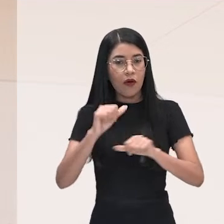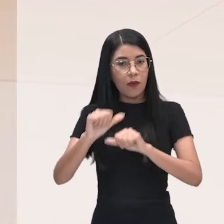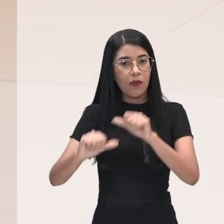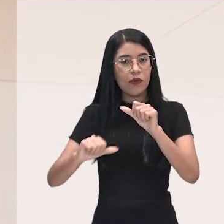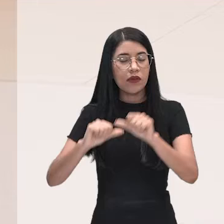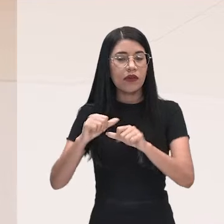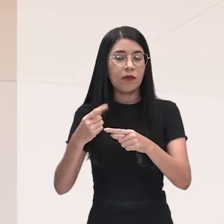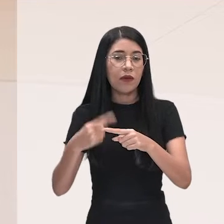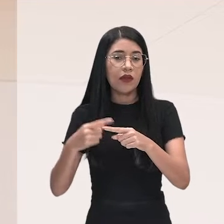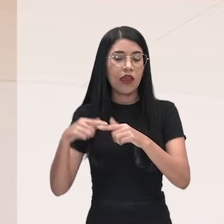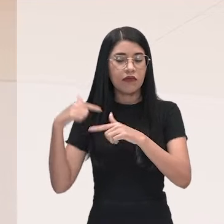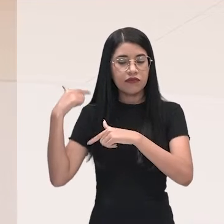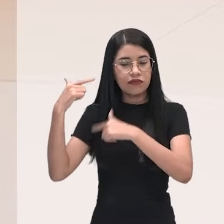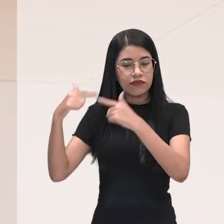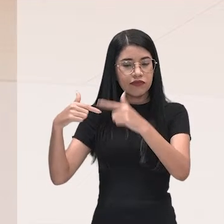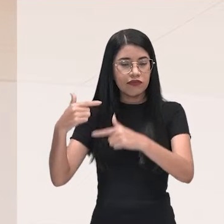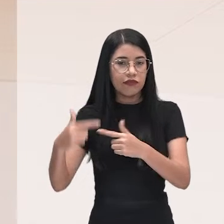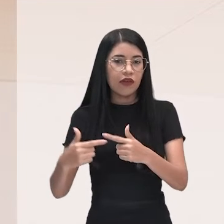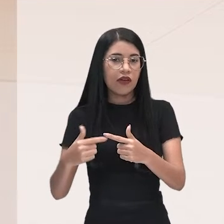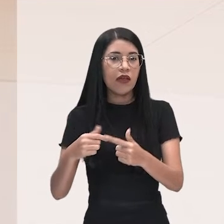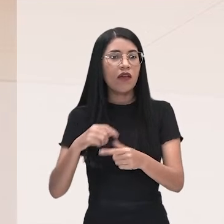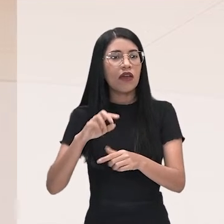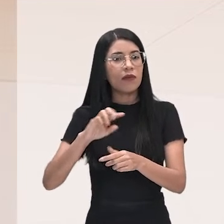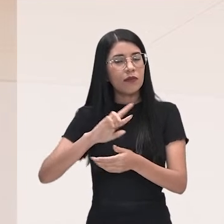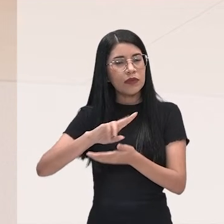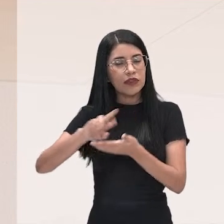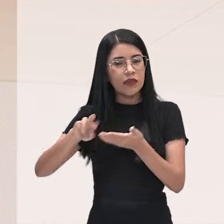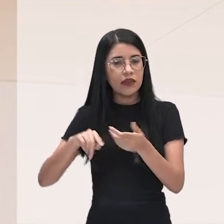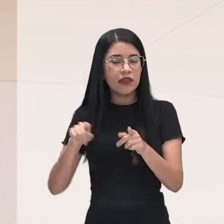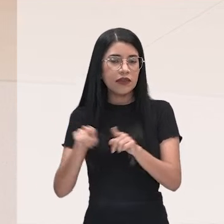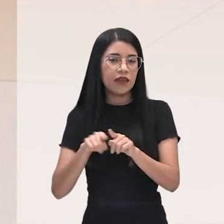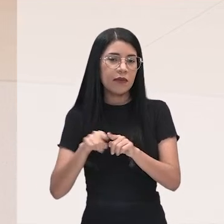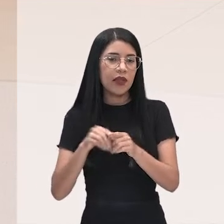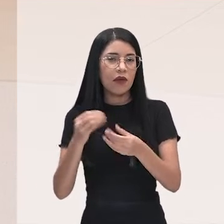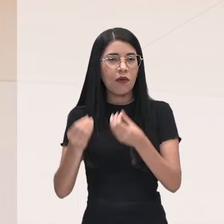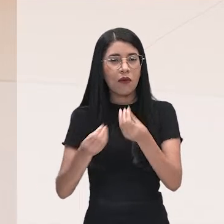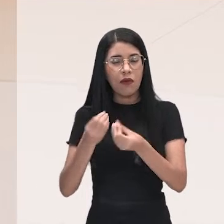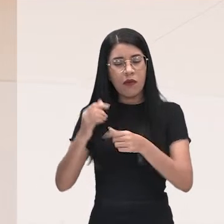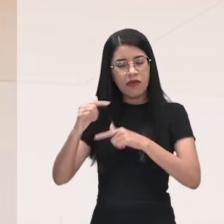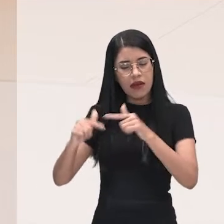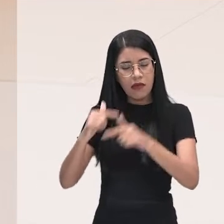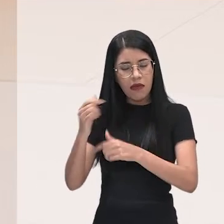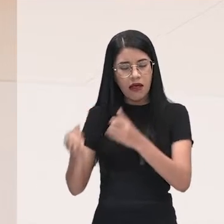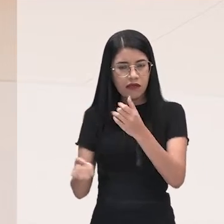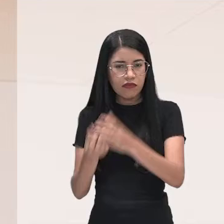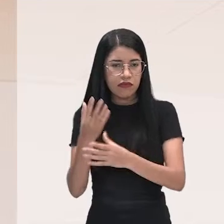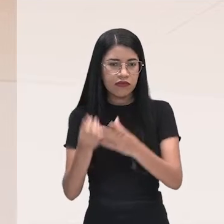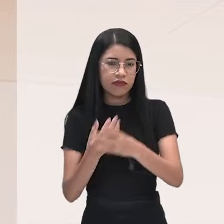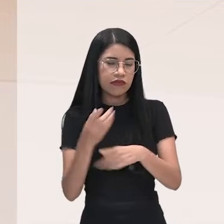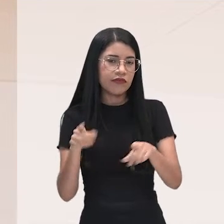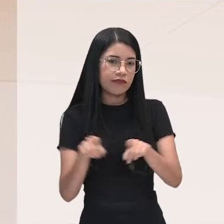nossas relações acabam mudando também. A forma como a gente produz, a forma como a gente